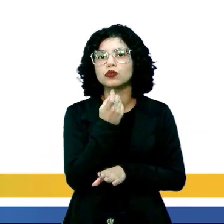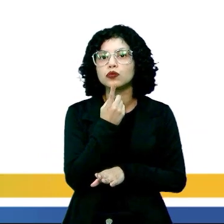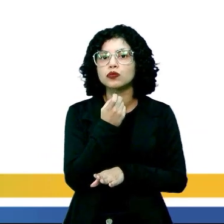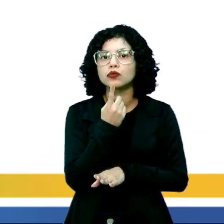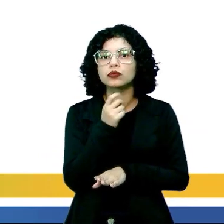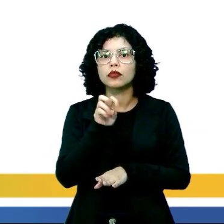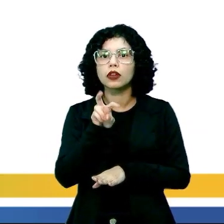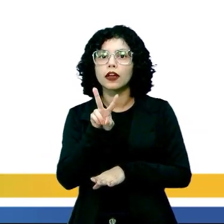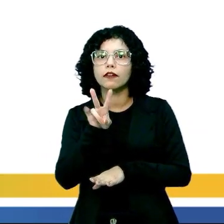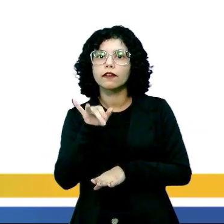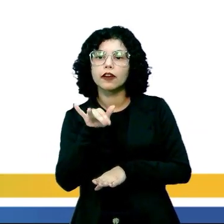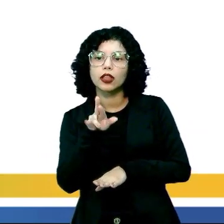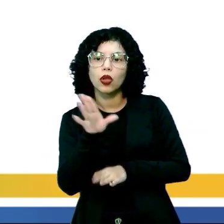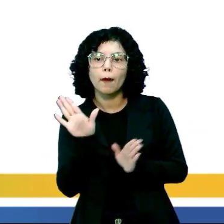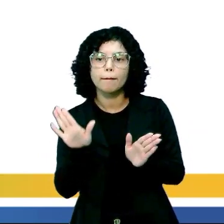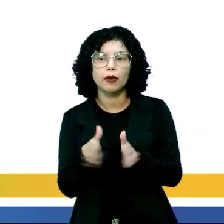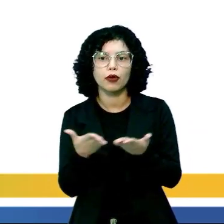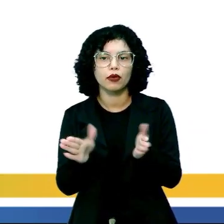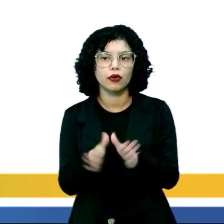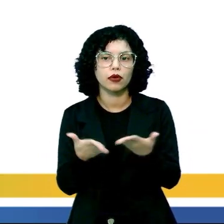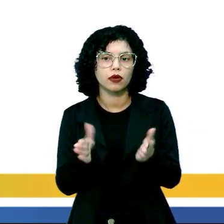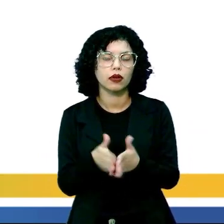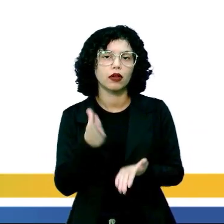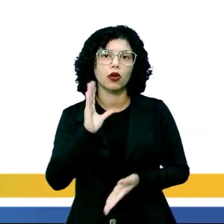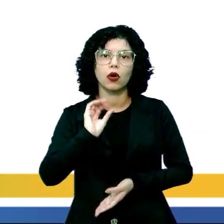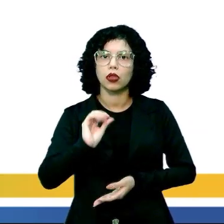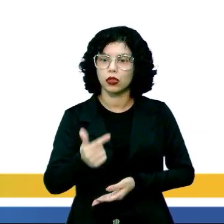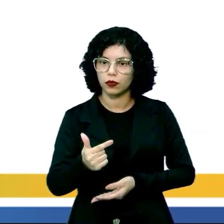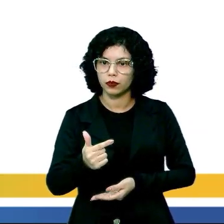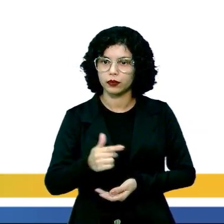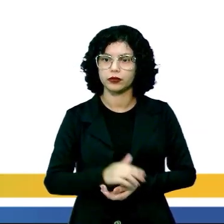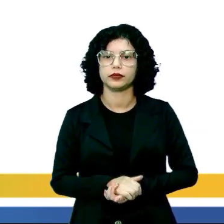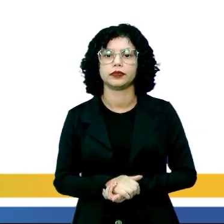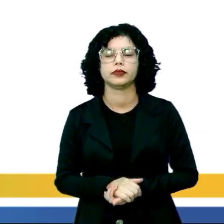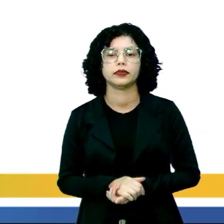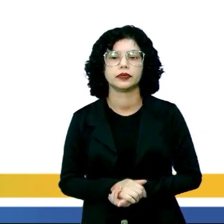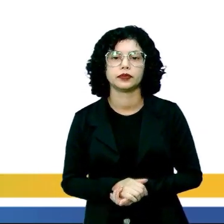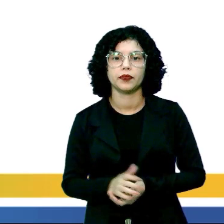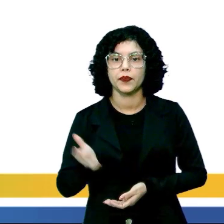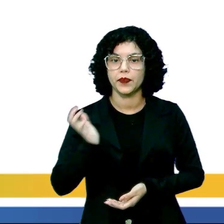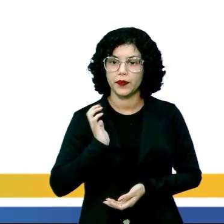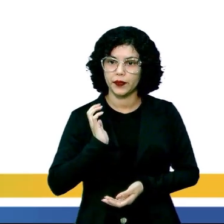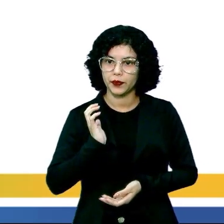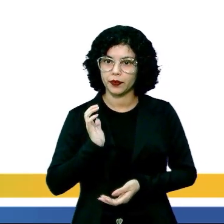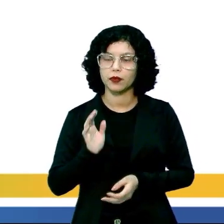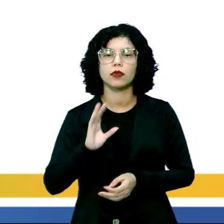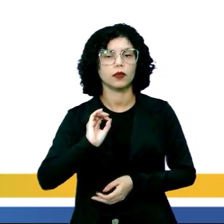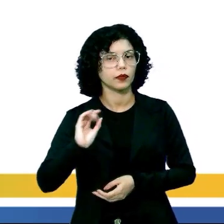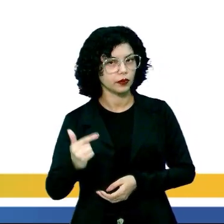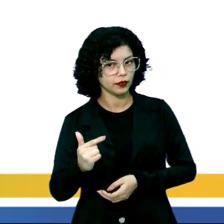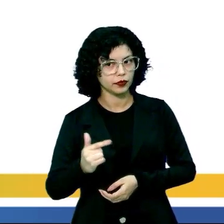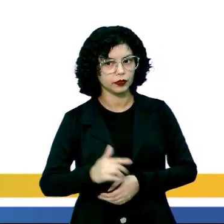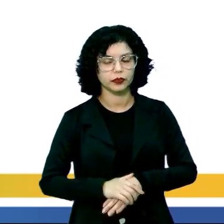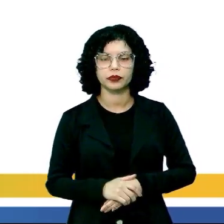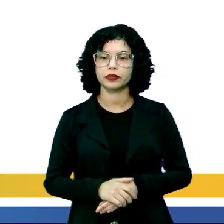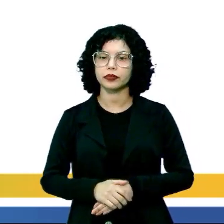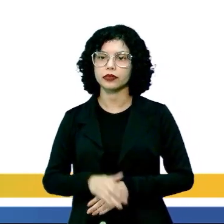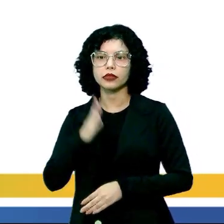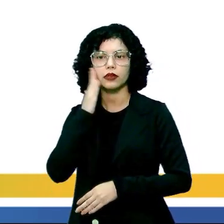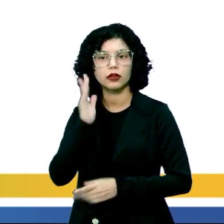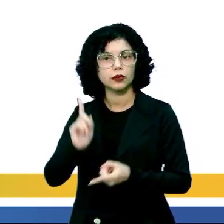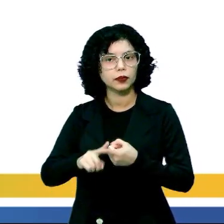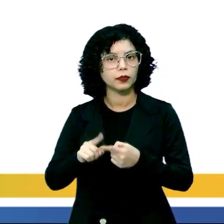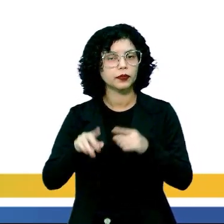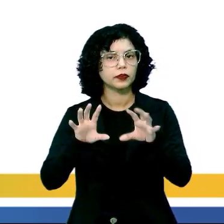venoso, né? O que é pobre em oxigênio, né? E do outro lado é rico em oxigênio. E a gente vai entender por que que